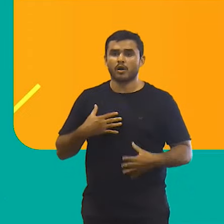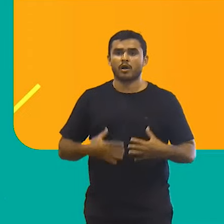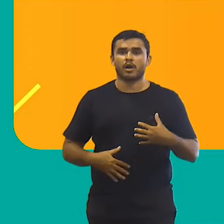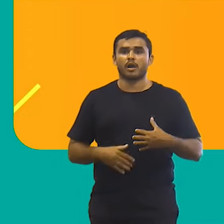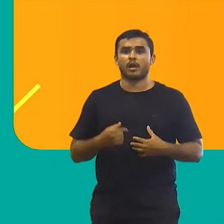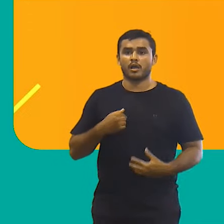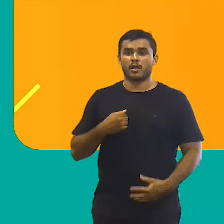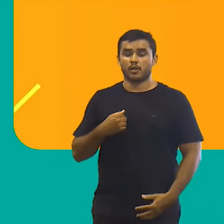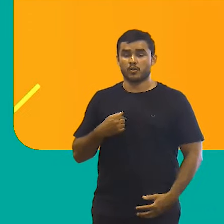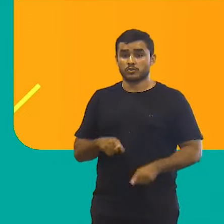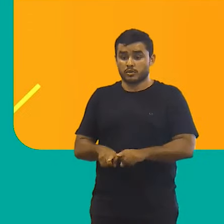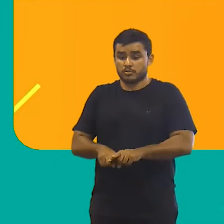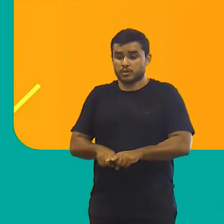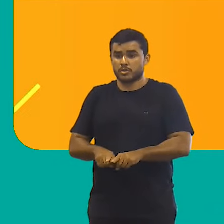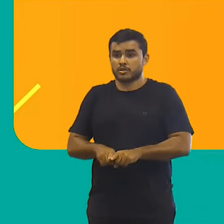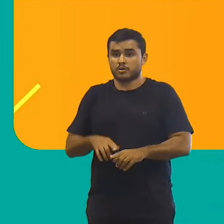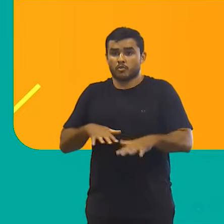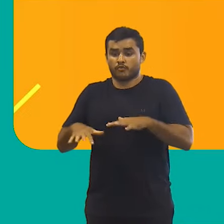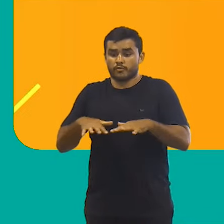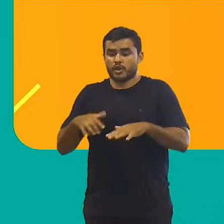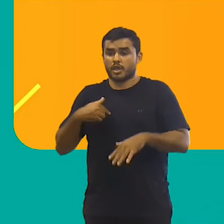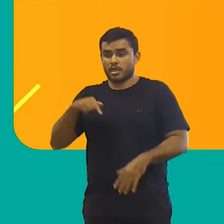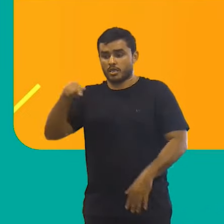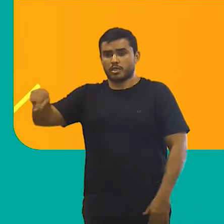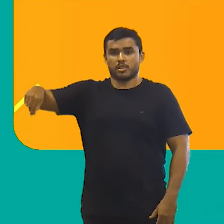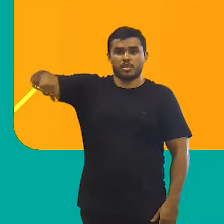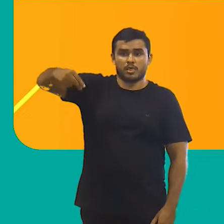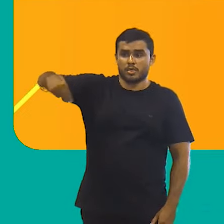Perceberam? Mas isso só aconteceu